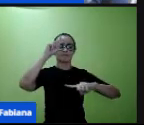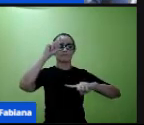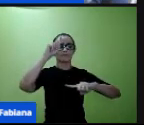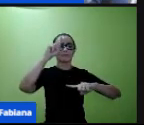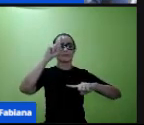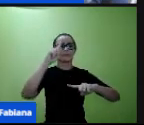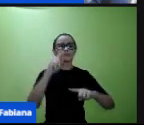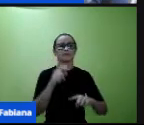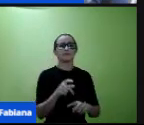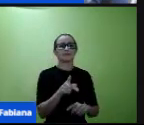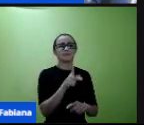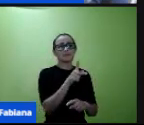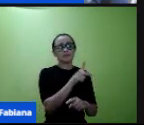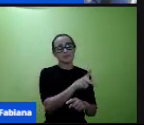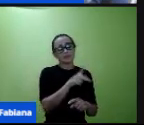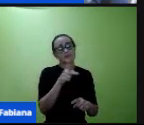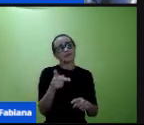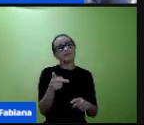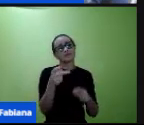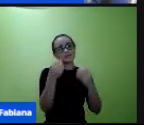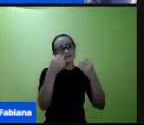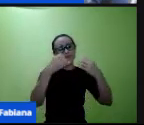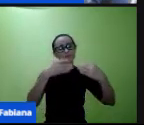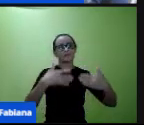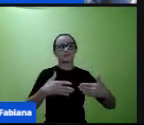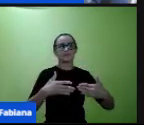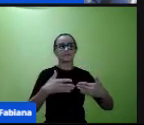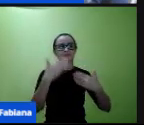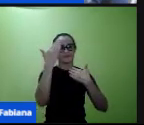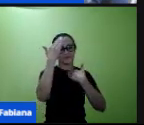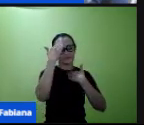com essa experiência deles. Nosso muito obrigada